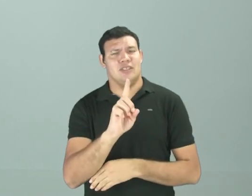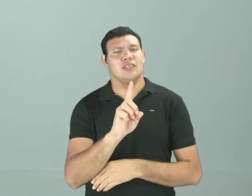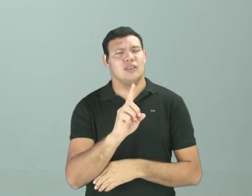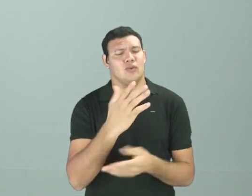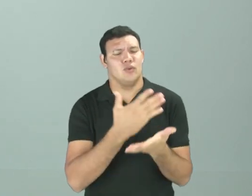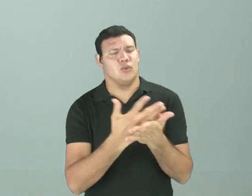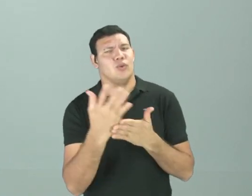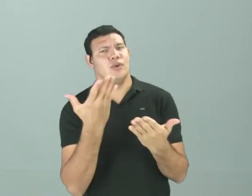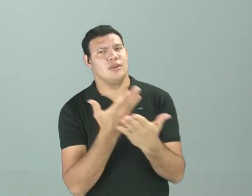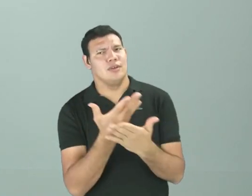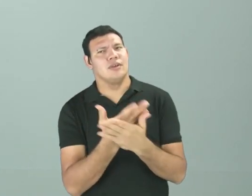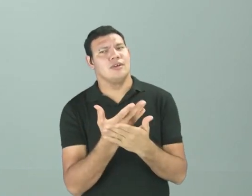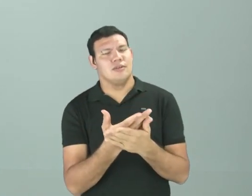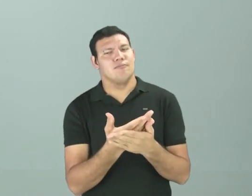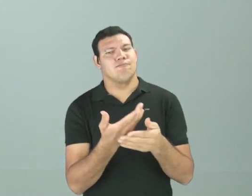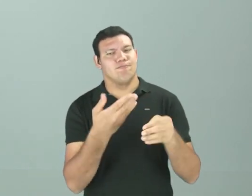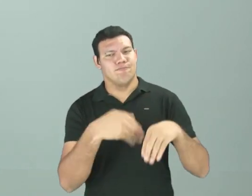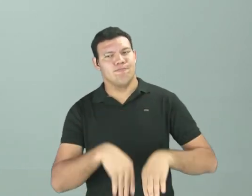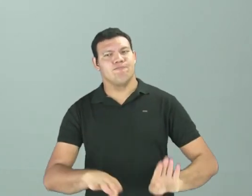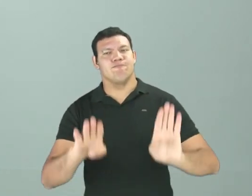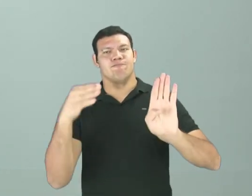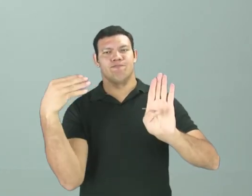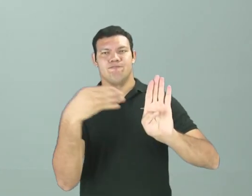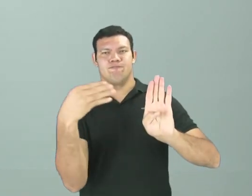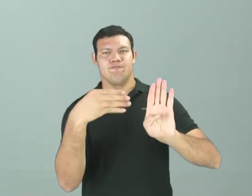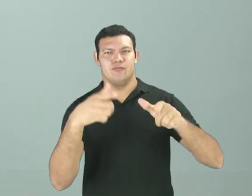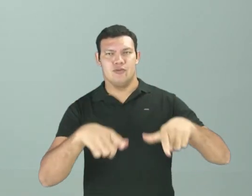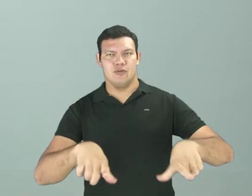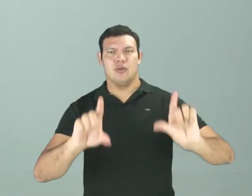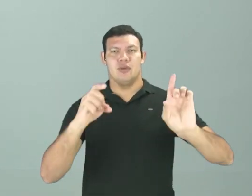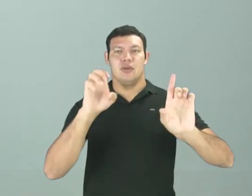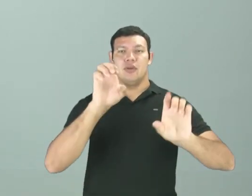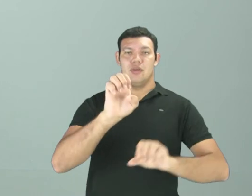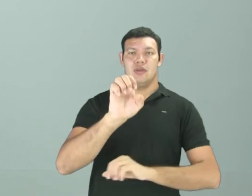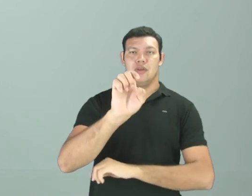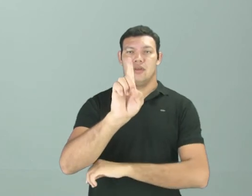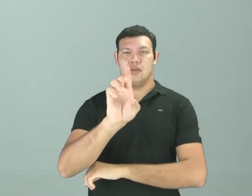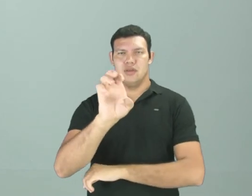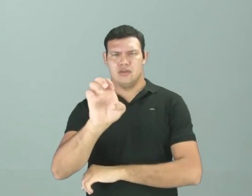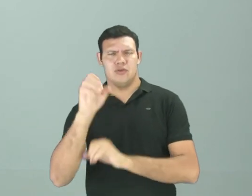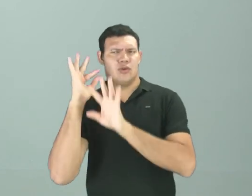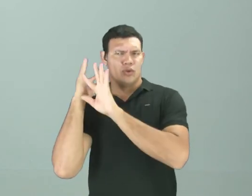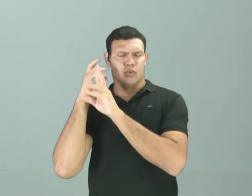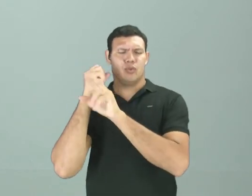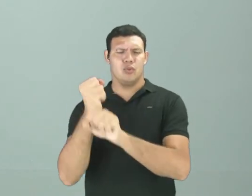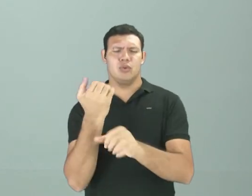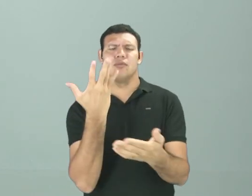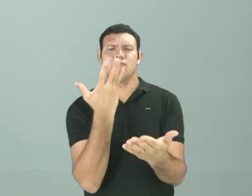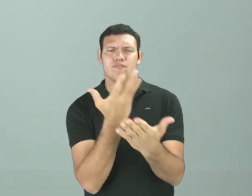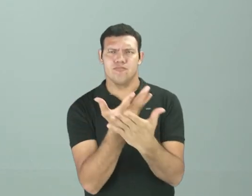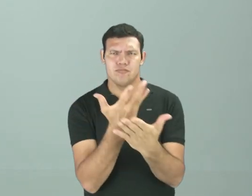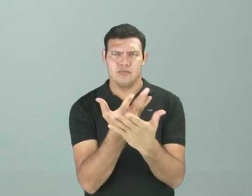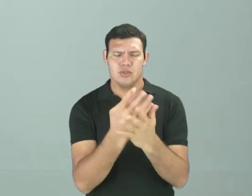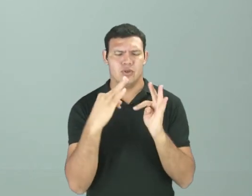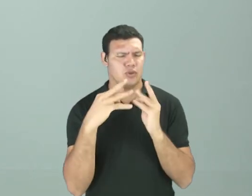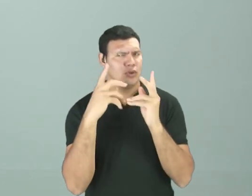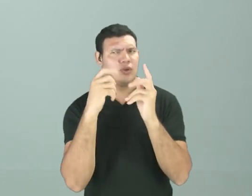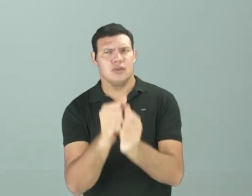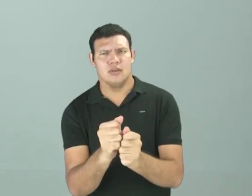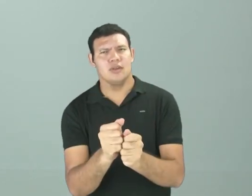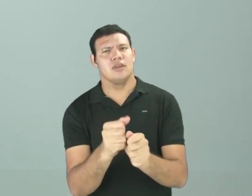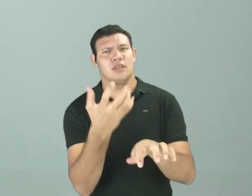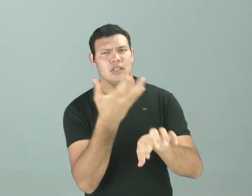da aula, vá na plataforma Eduque. Na plataforma Eduque você tem a oportunidade de rever todas as aulas, e não só de matemática, assim como